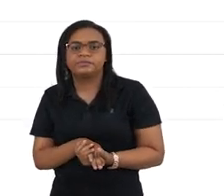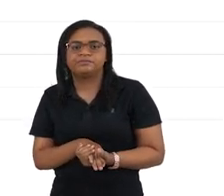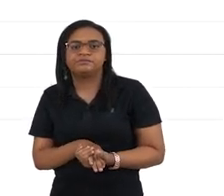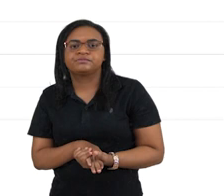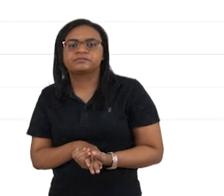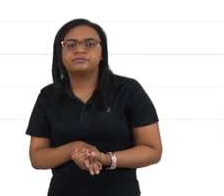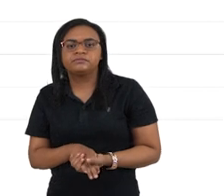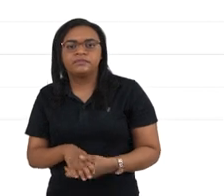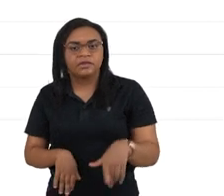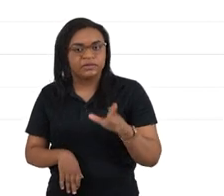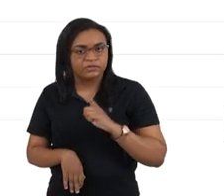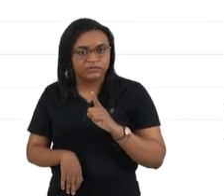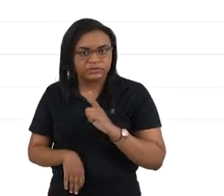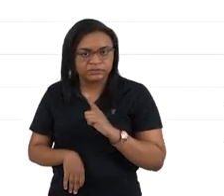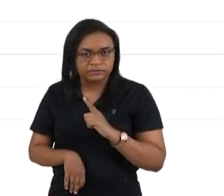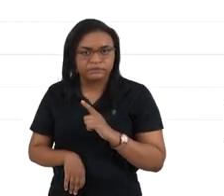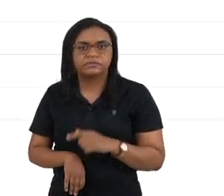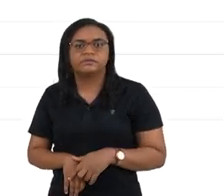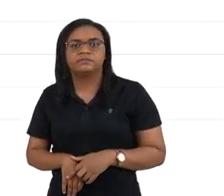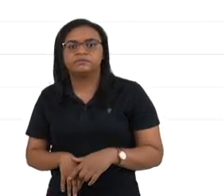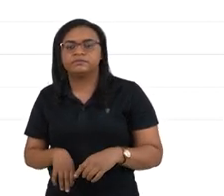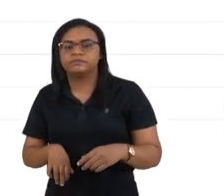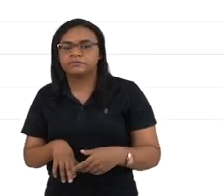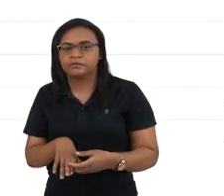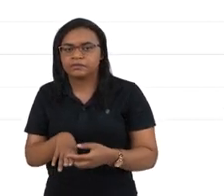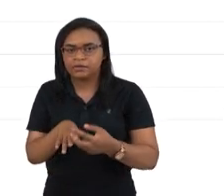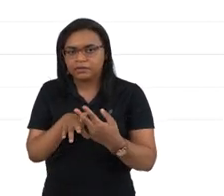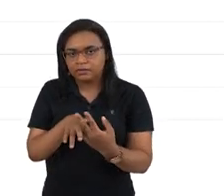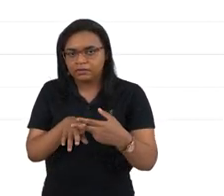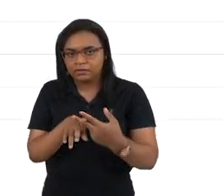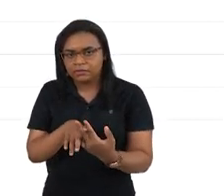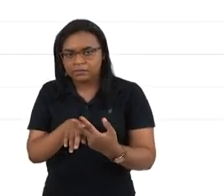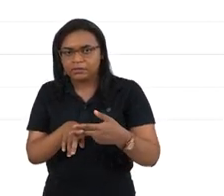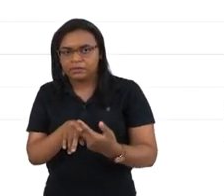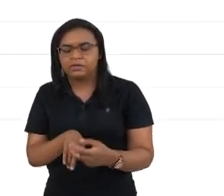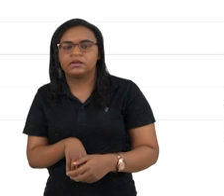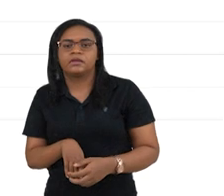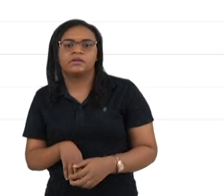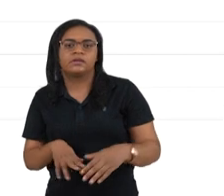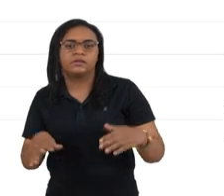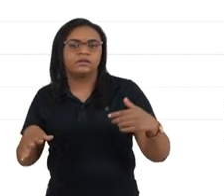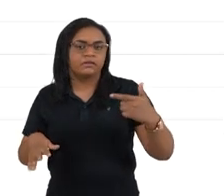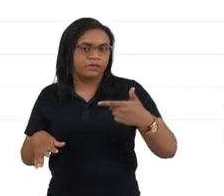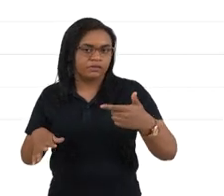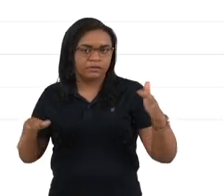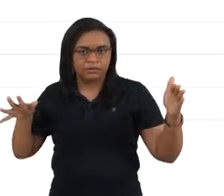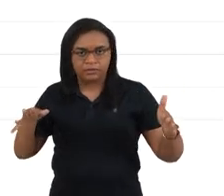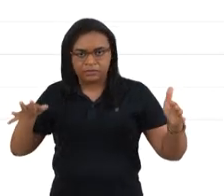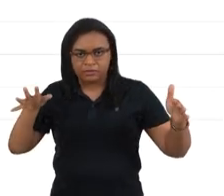E nós vamos ter peças, tá? Então percebam que são essas grandezas que serão envolvidas aqui.